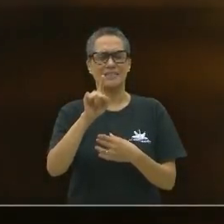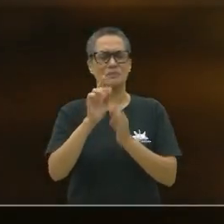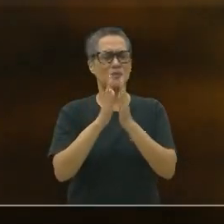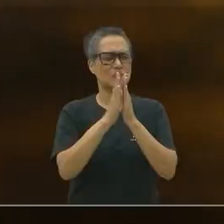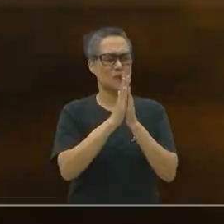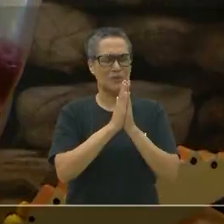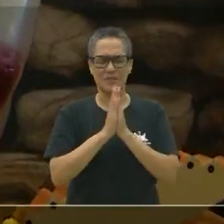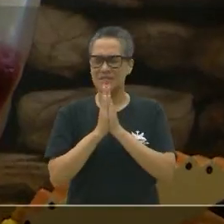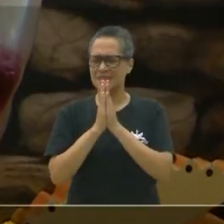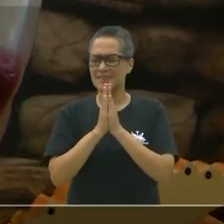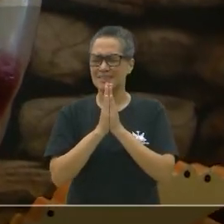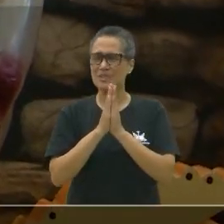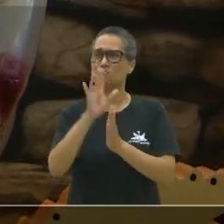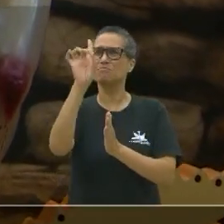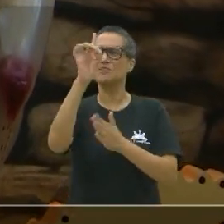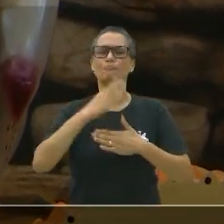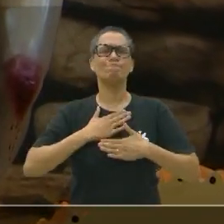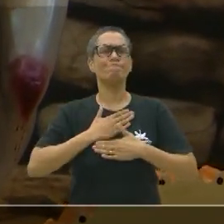de misericórdia.